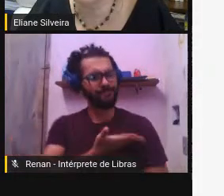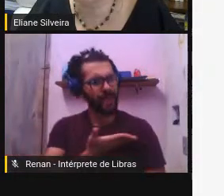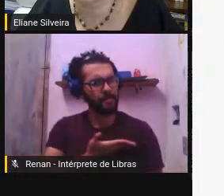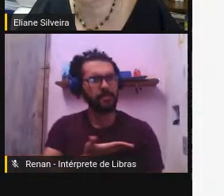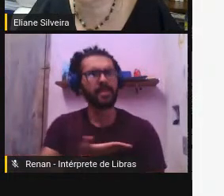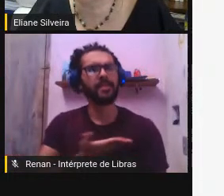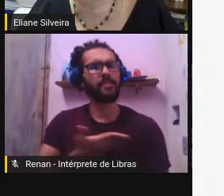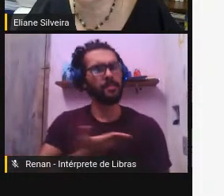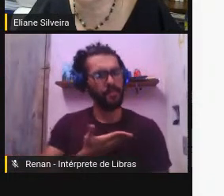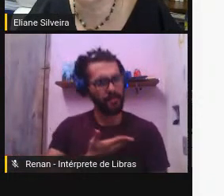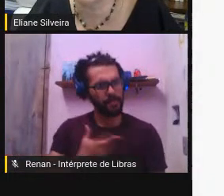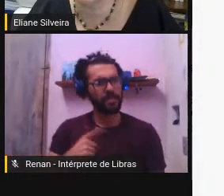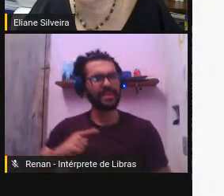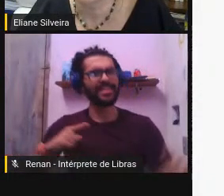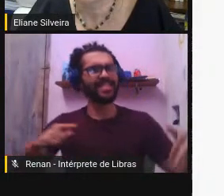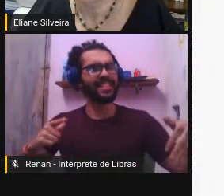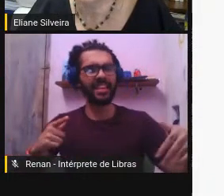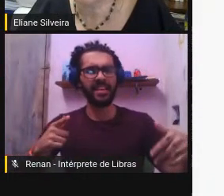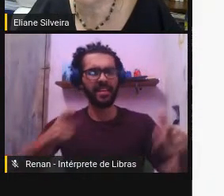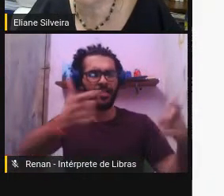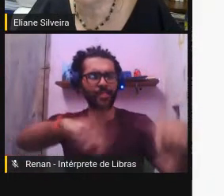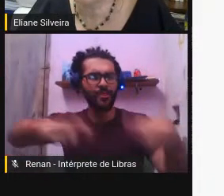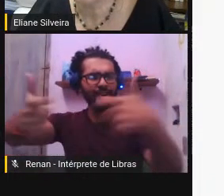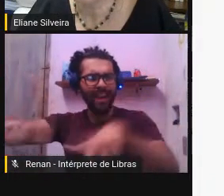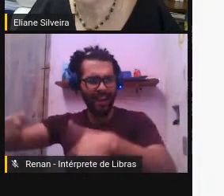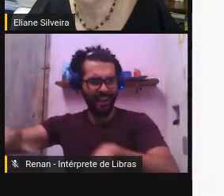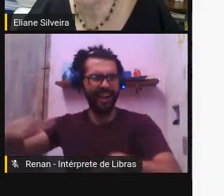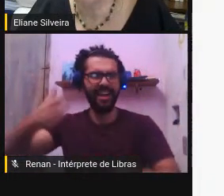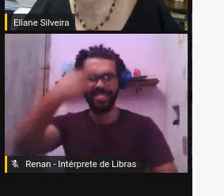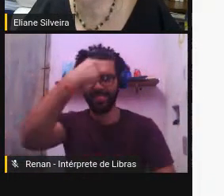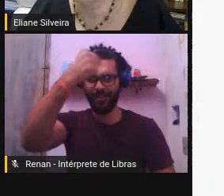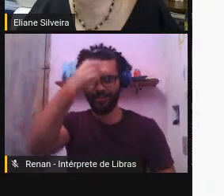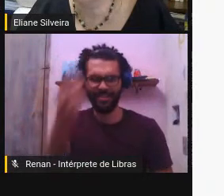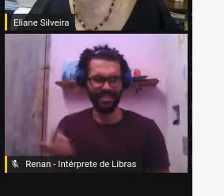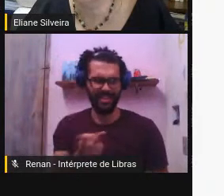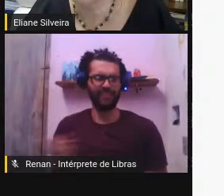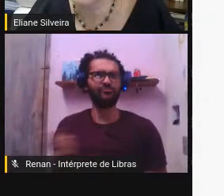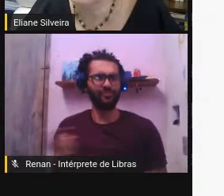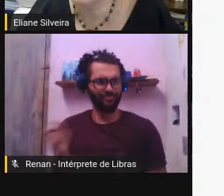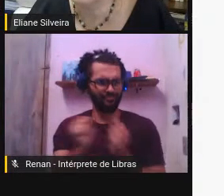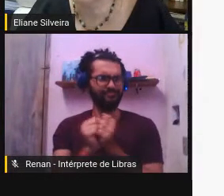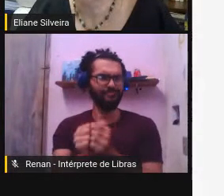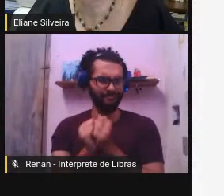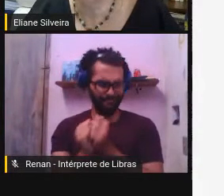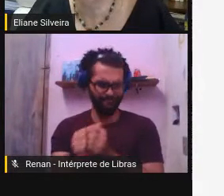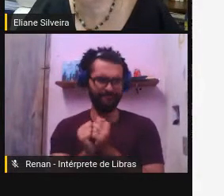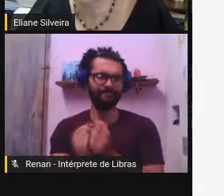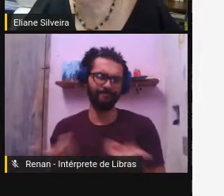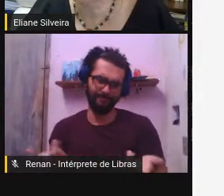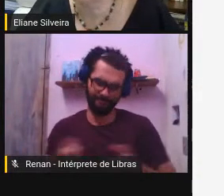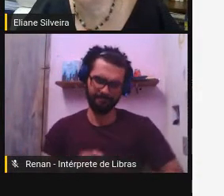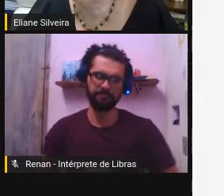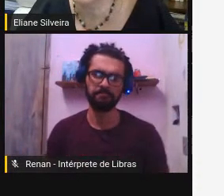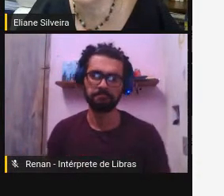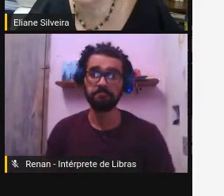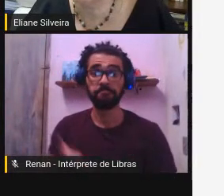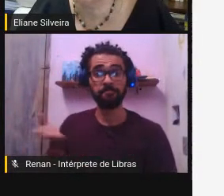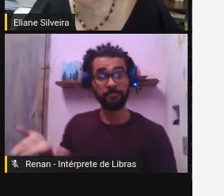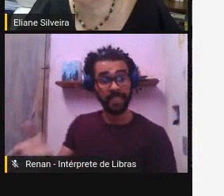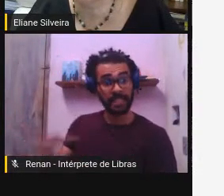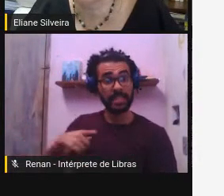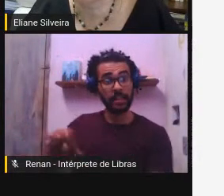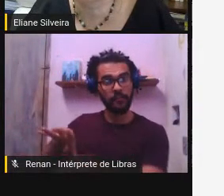mesmos meios acadêmicos da Alemanha. Dessa forma, o alemão, enquanto indo-europeísta e com formação muito